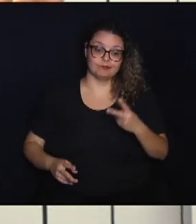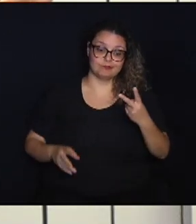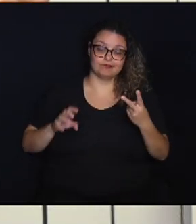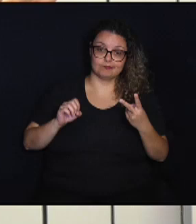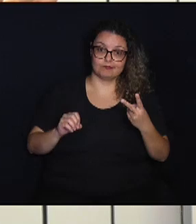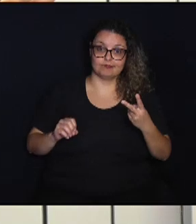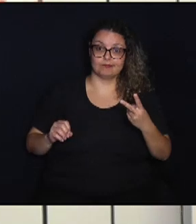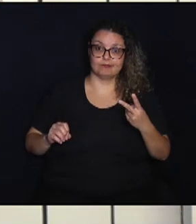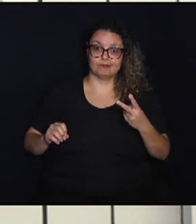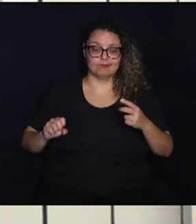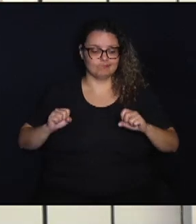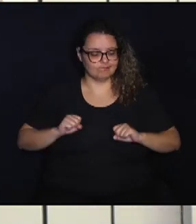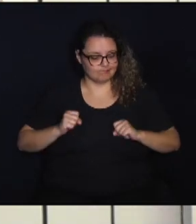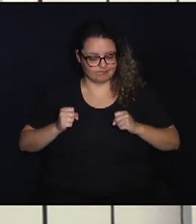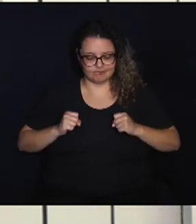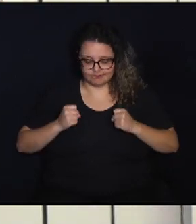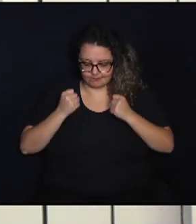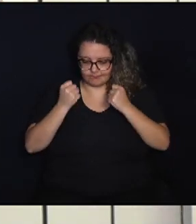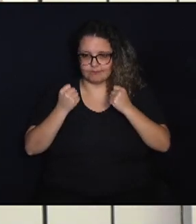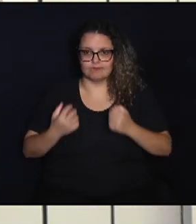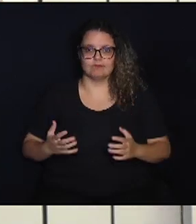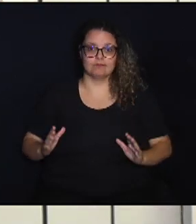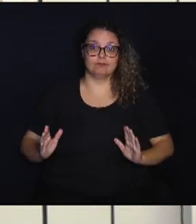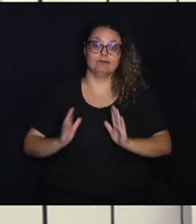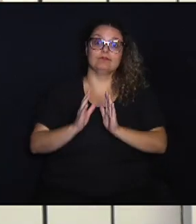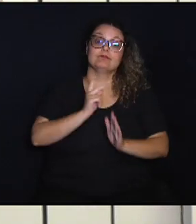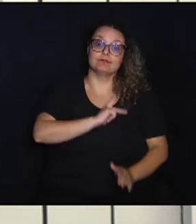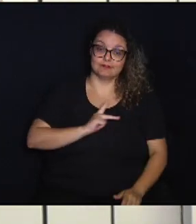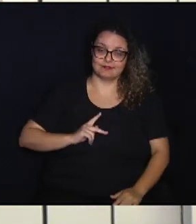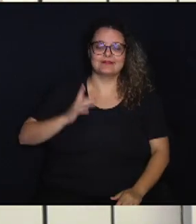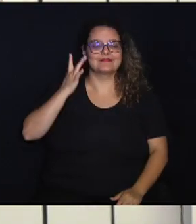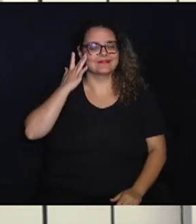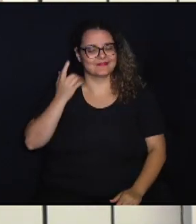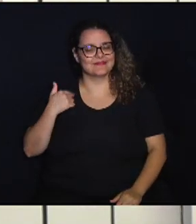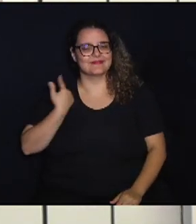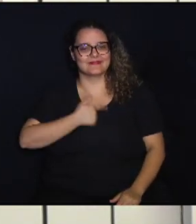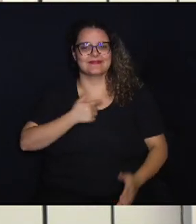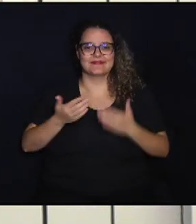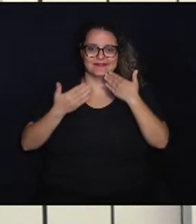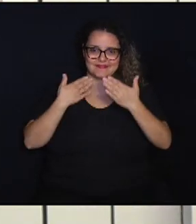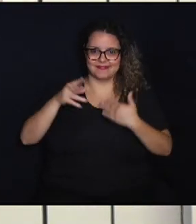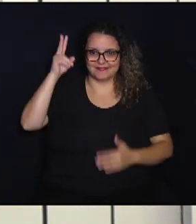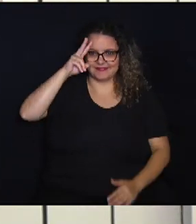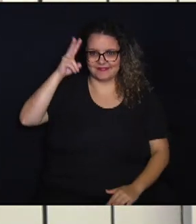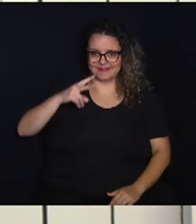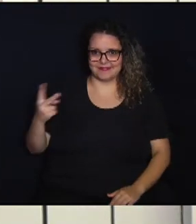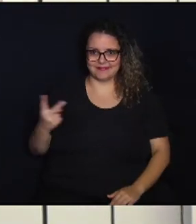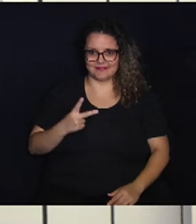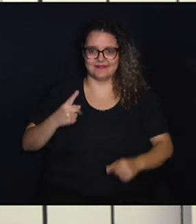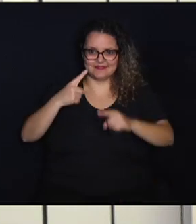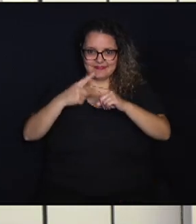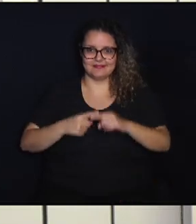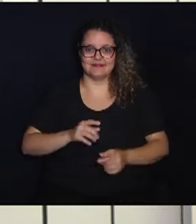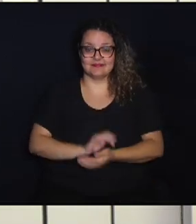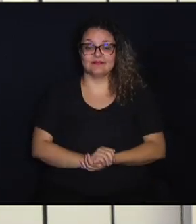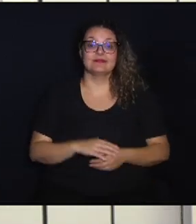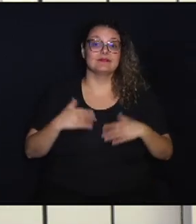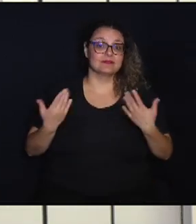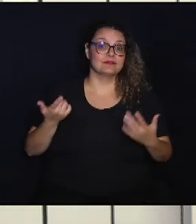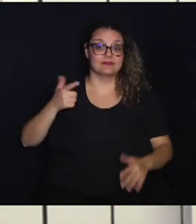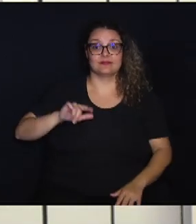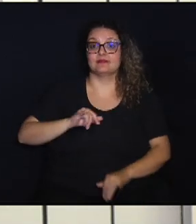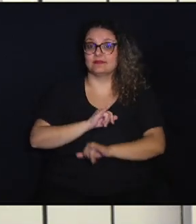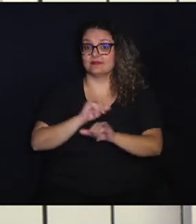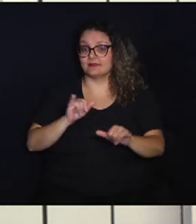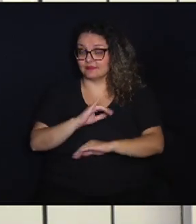a vida na competição diante da Ponte. E claro que amanhã a gente conta a história desta partida. Bom, a gente segue aqui com o